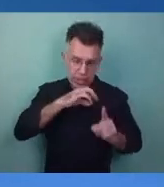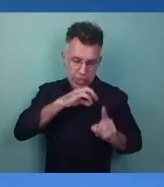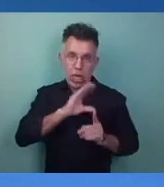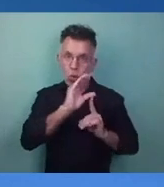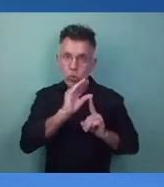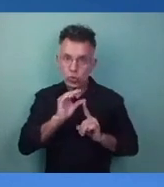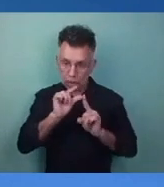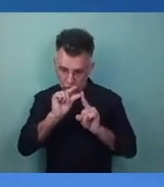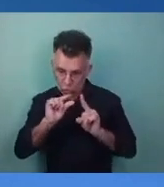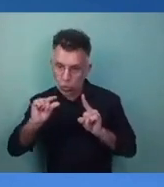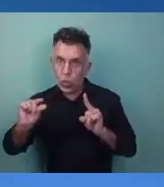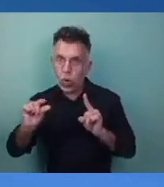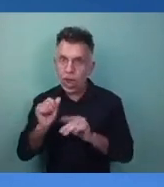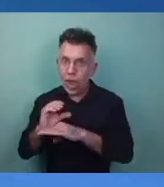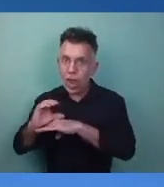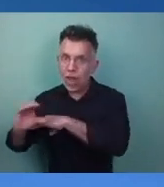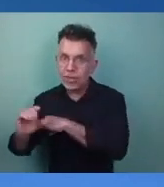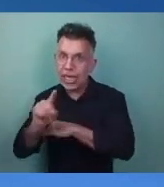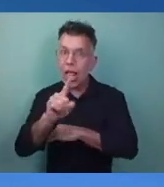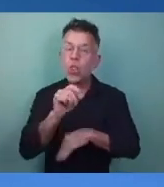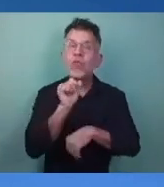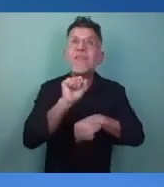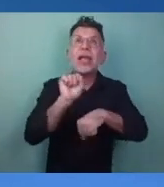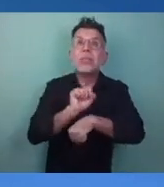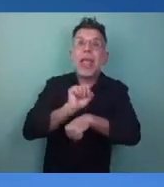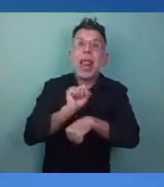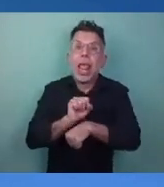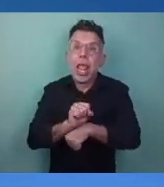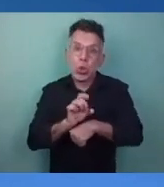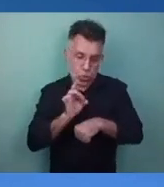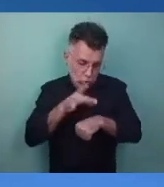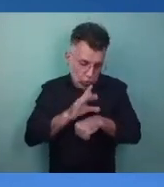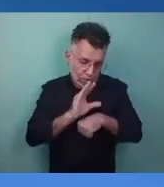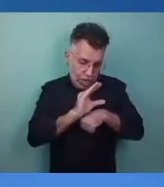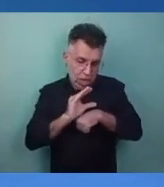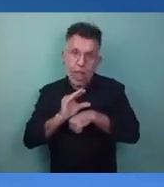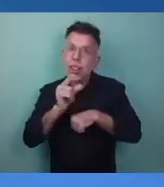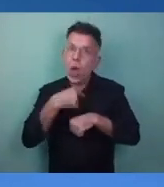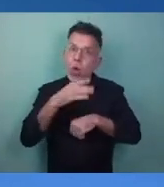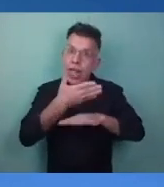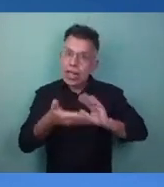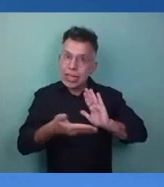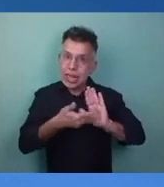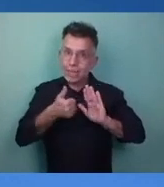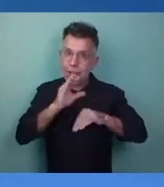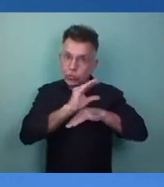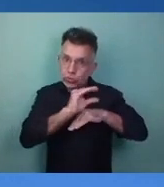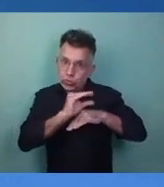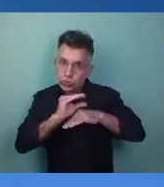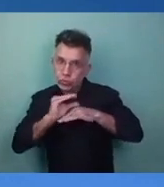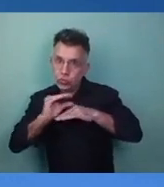não o contrário, não é esperar sobrar para investir, é investir uma parte e aí sim readequar